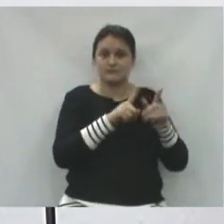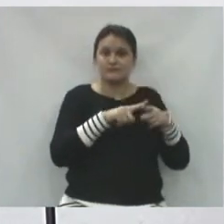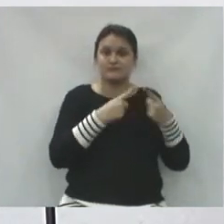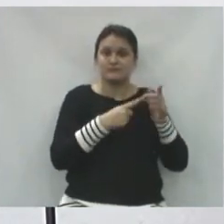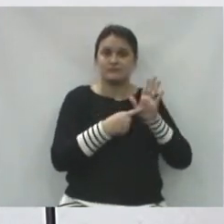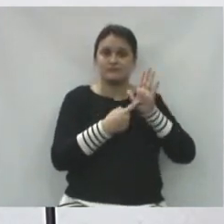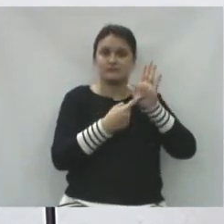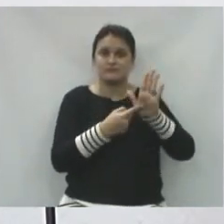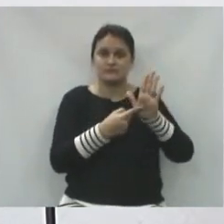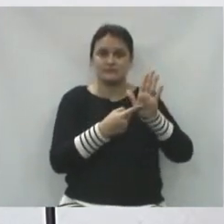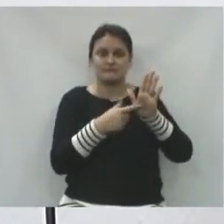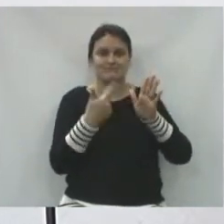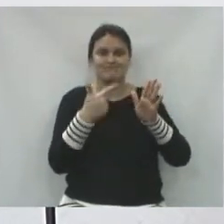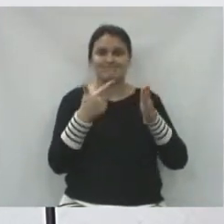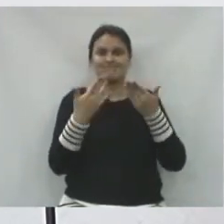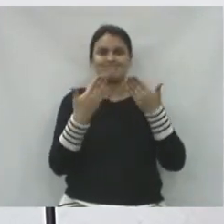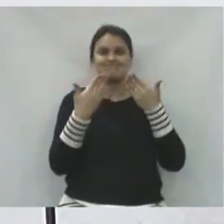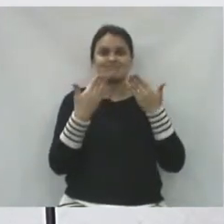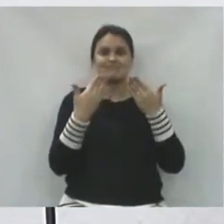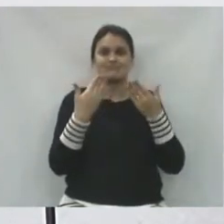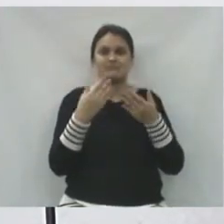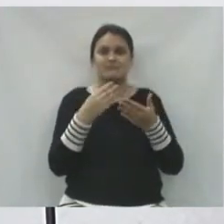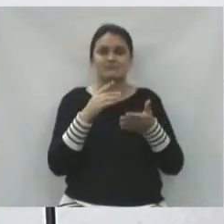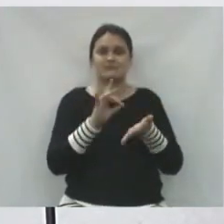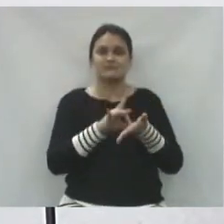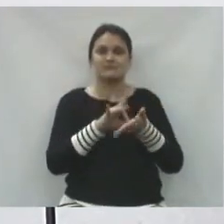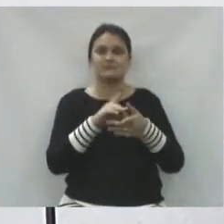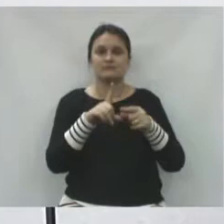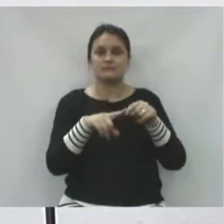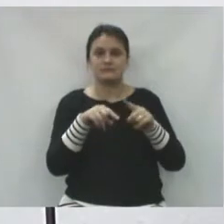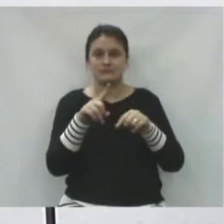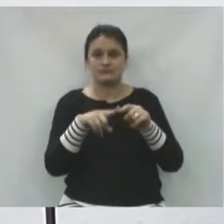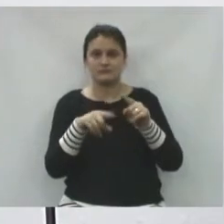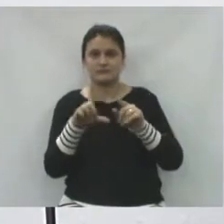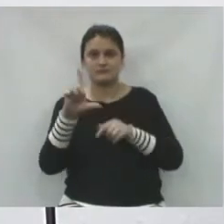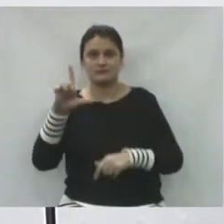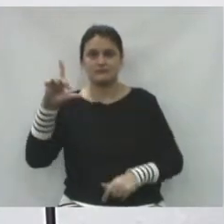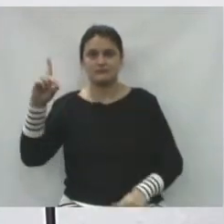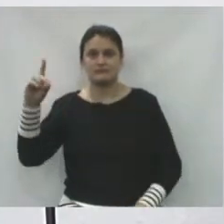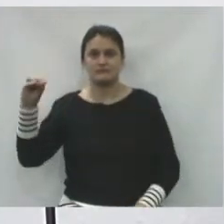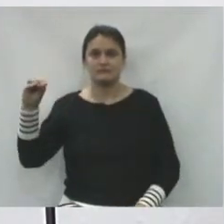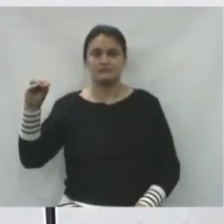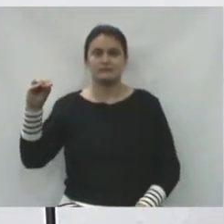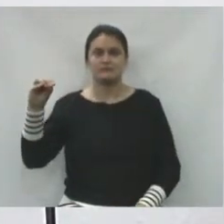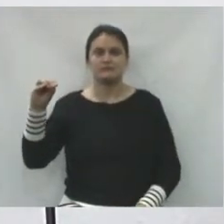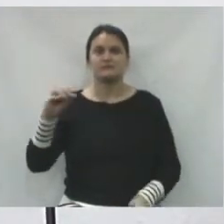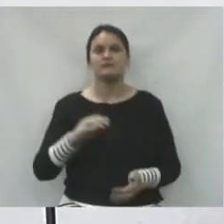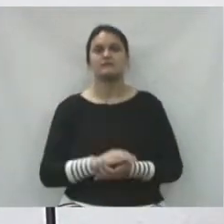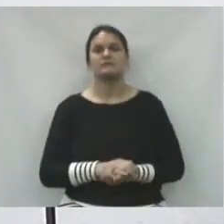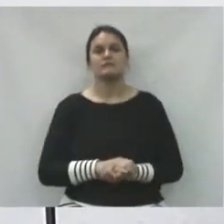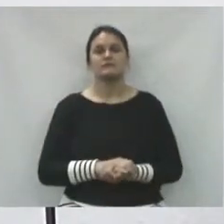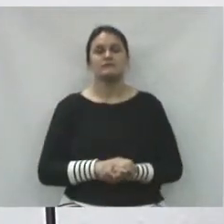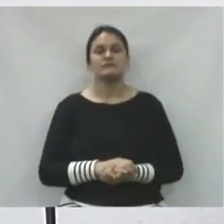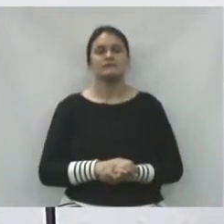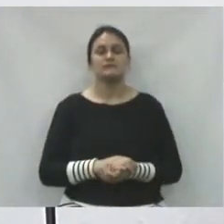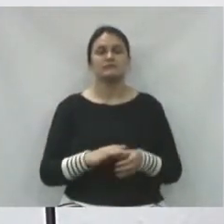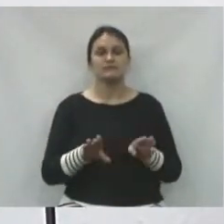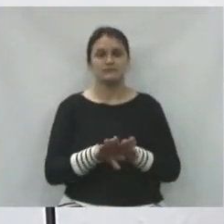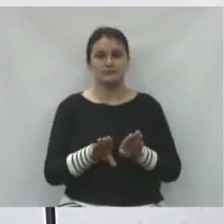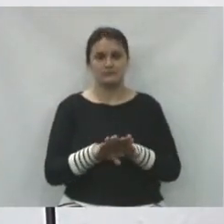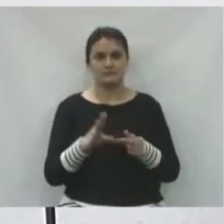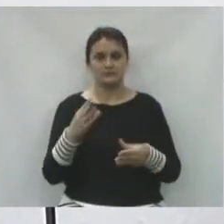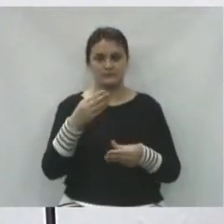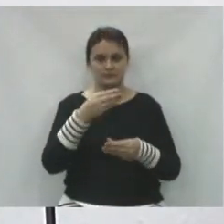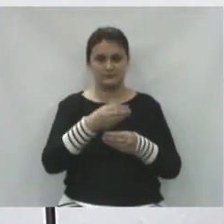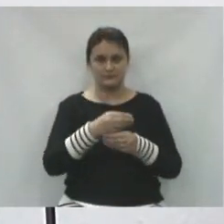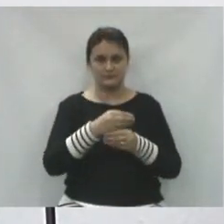mas demonstra tal inconformismo com a mesma matéria constante da LDO. Não obstante, a